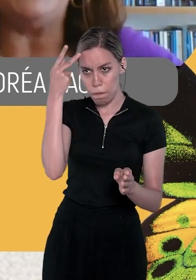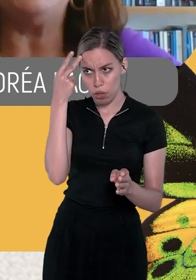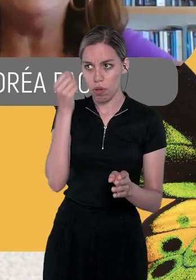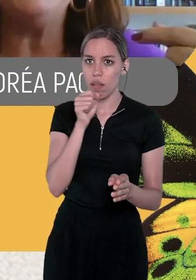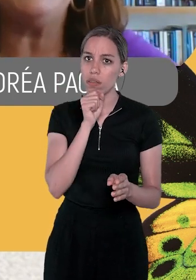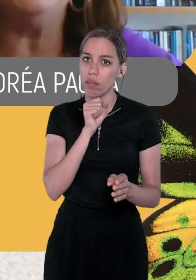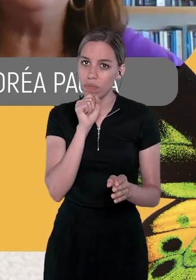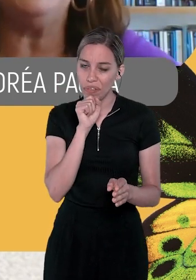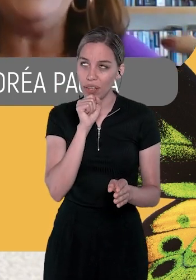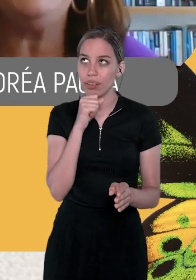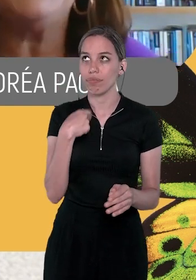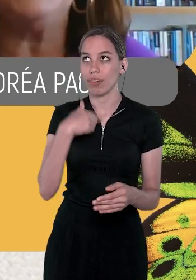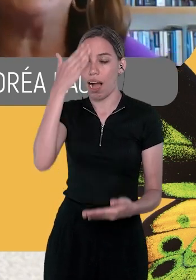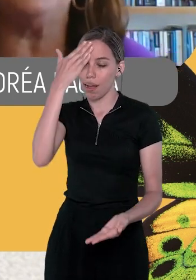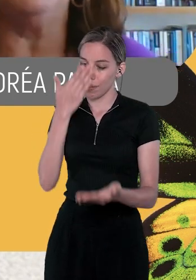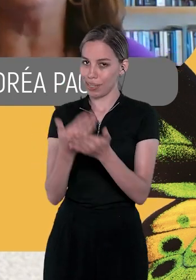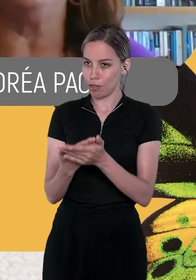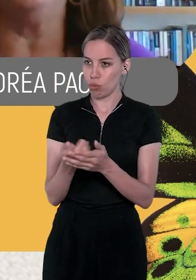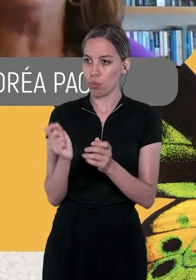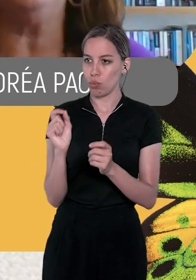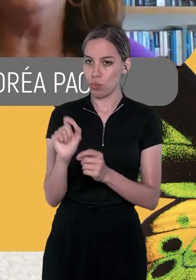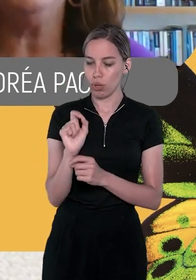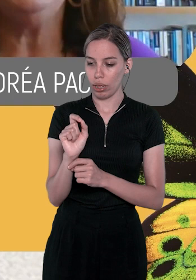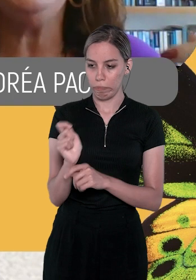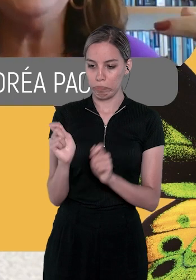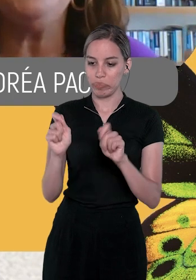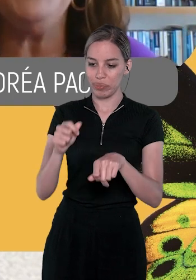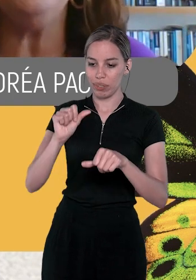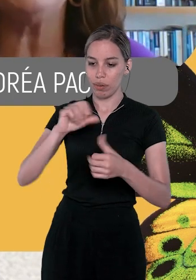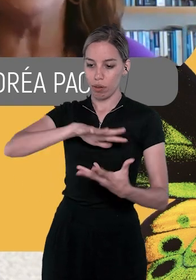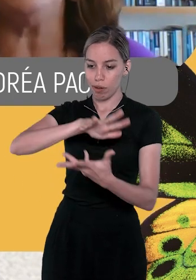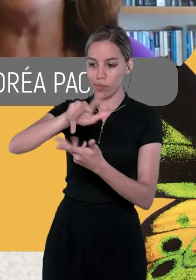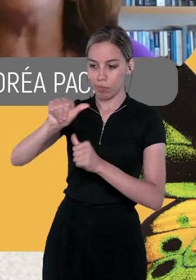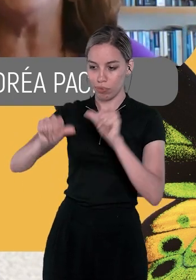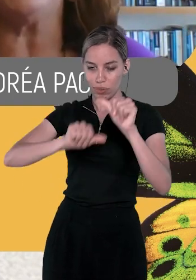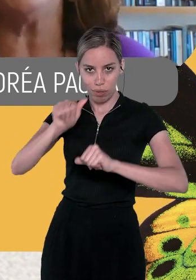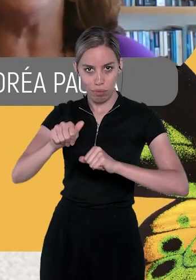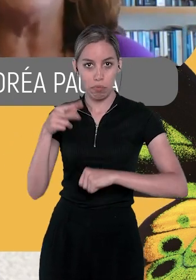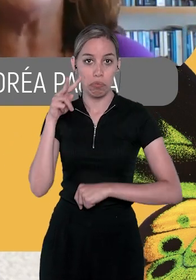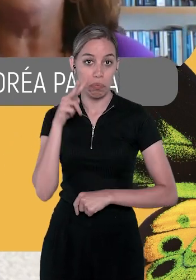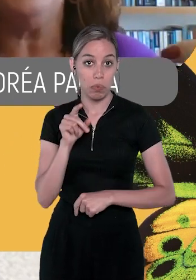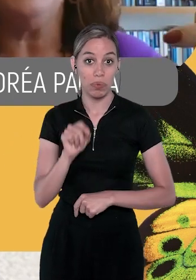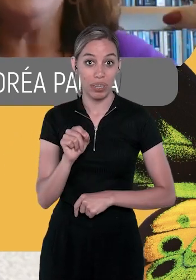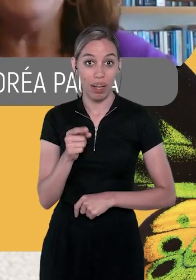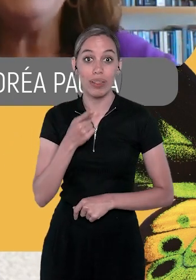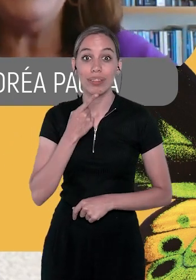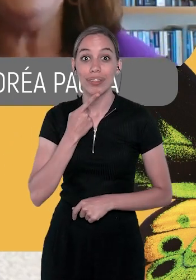juventude acreditando e transformando o mundo e que viu o seu desejo de